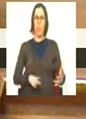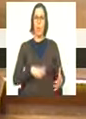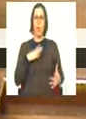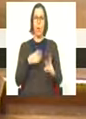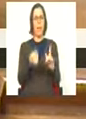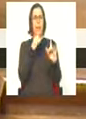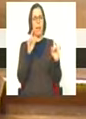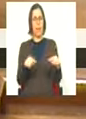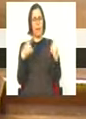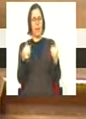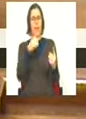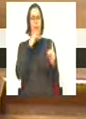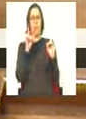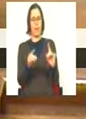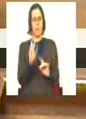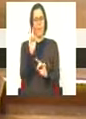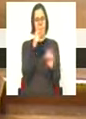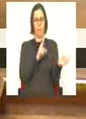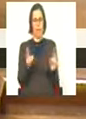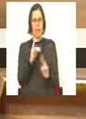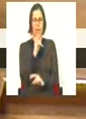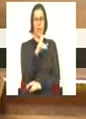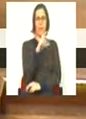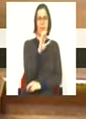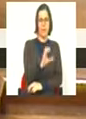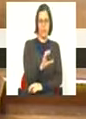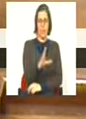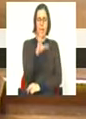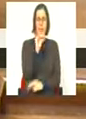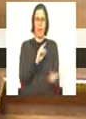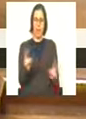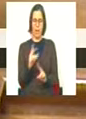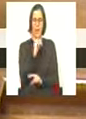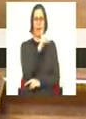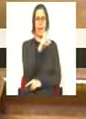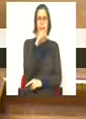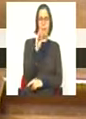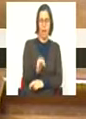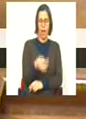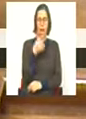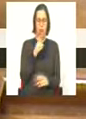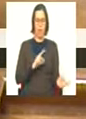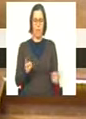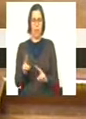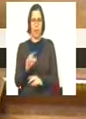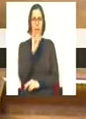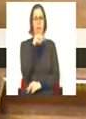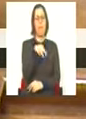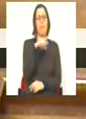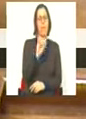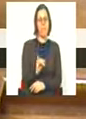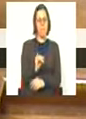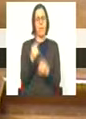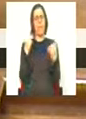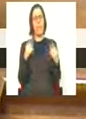para tomar decisões. 12 alterações ao IRC, 10 alterações ao IRS, 9 alterações ao IMI, para